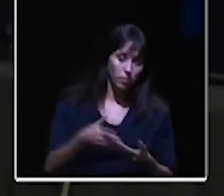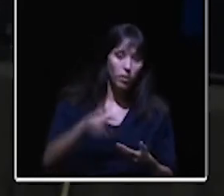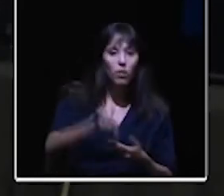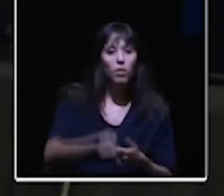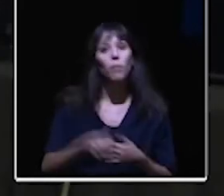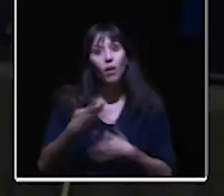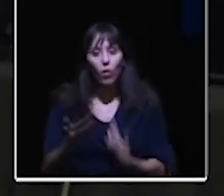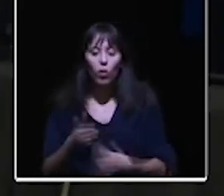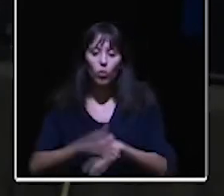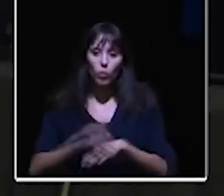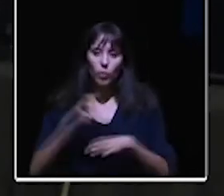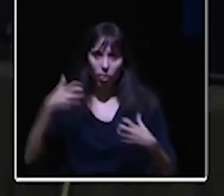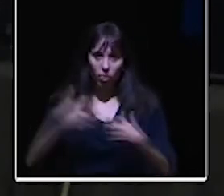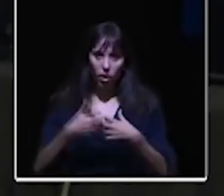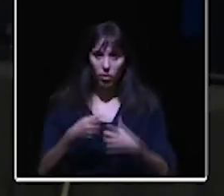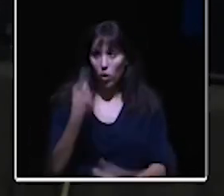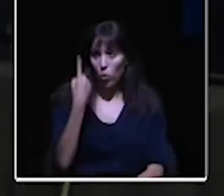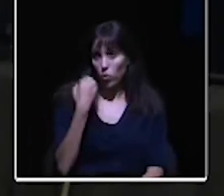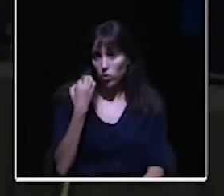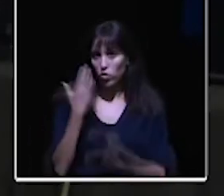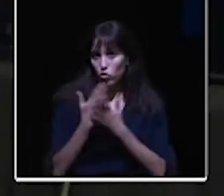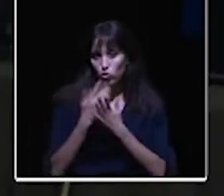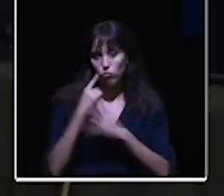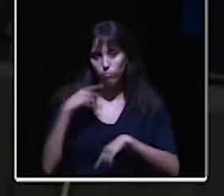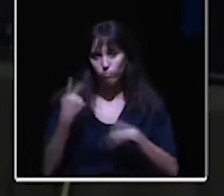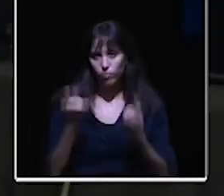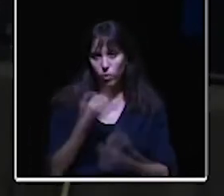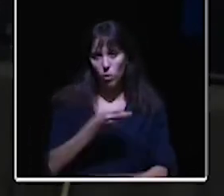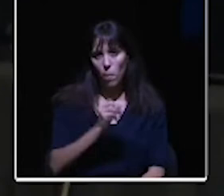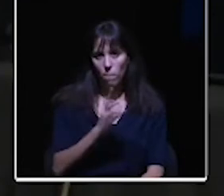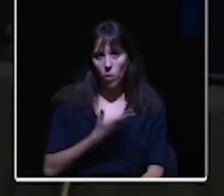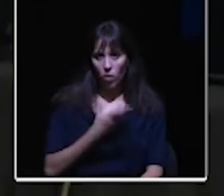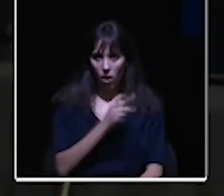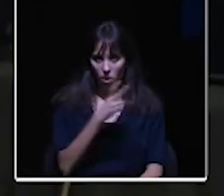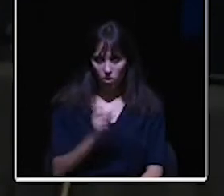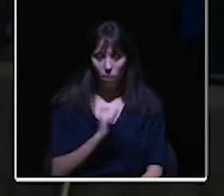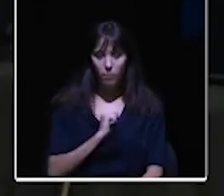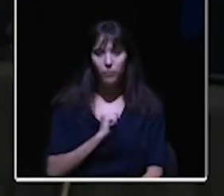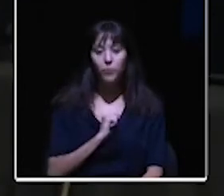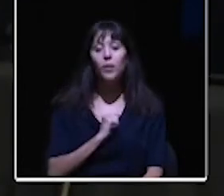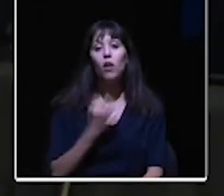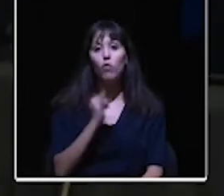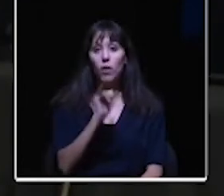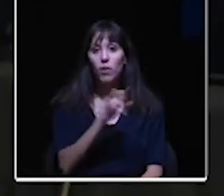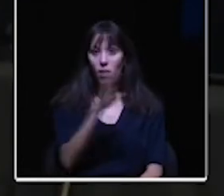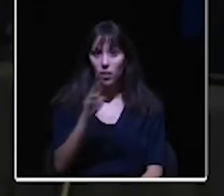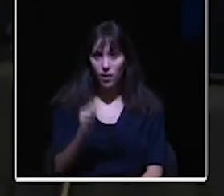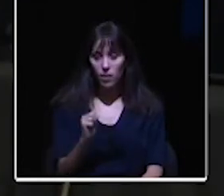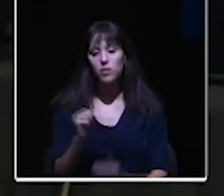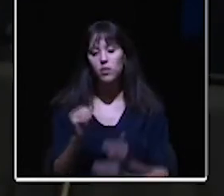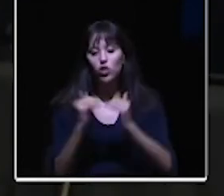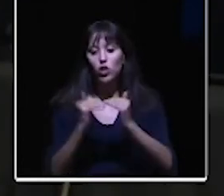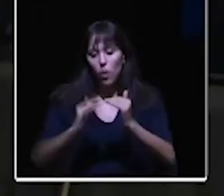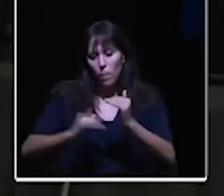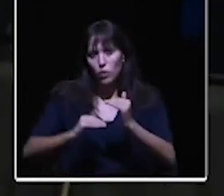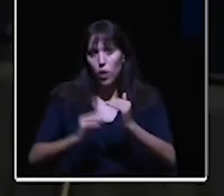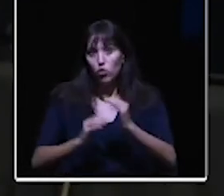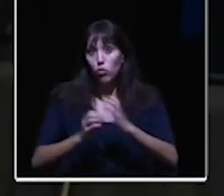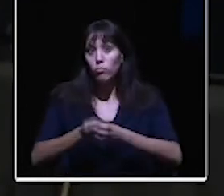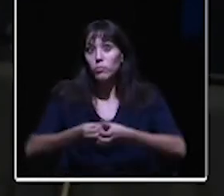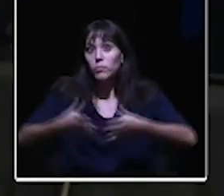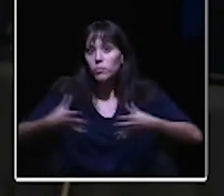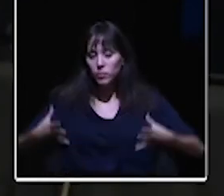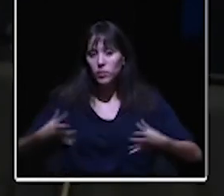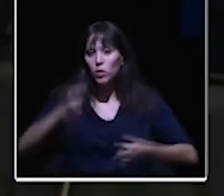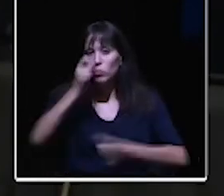PORDATA no estudo apresentado ontem. Os rendimentos baixaram e o número de pessoas no escalão mais baixo do IRS aumentou. Temos mais